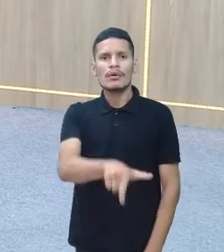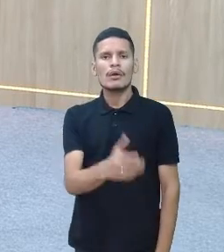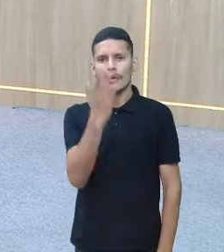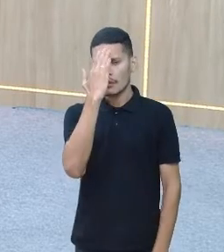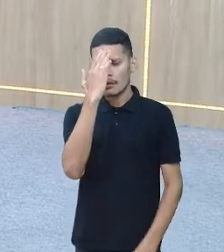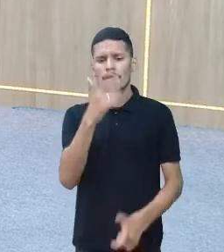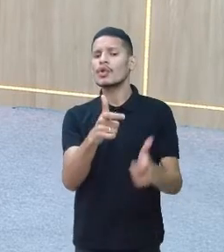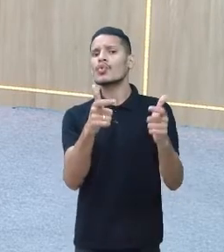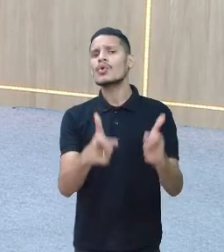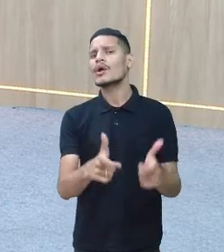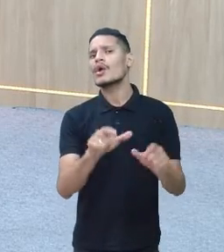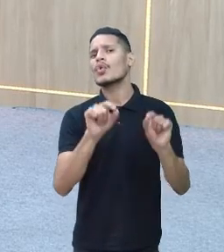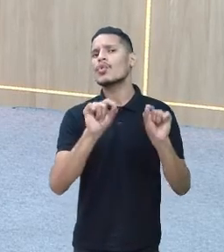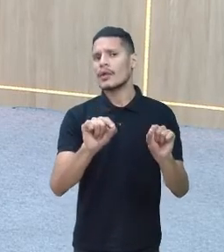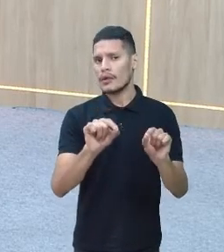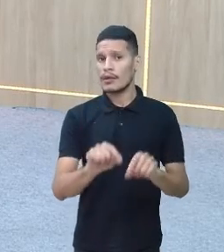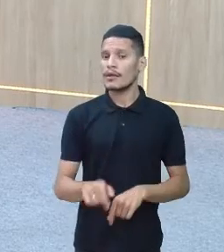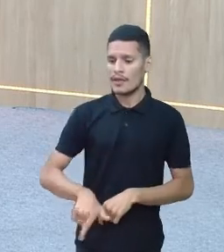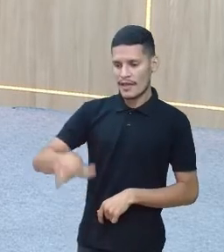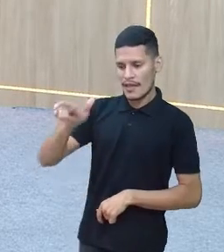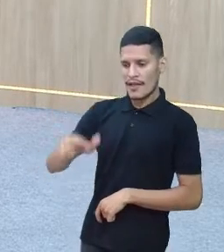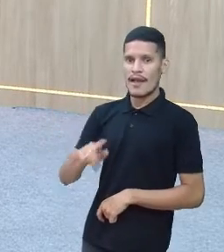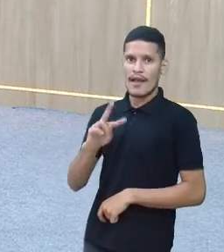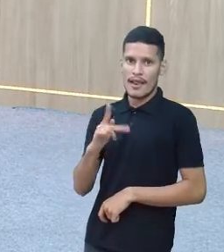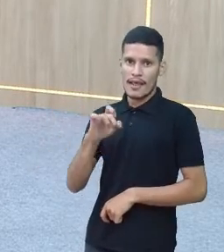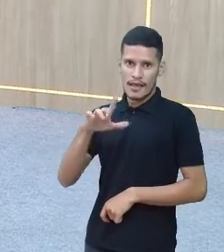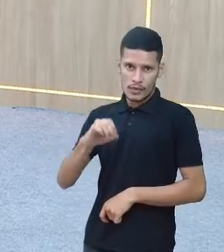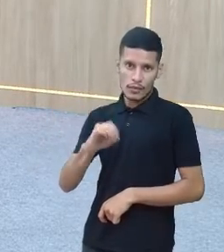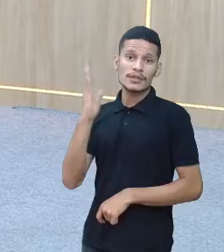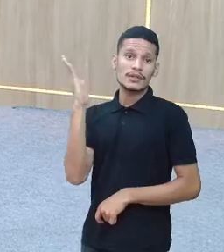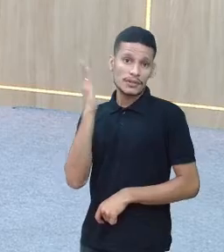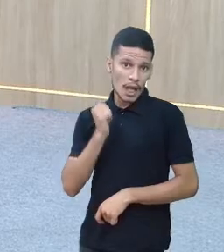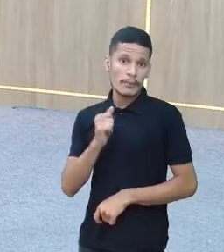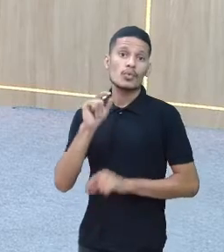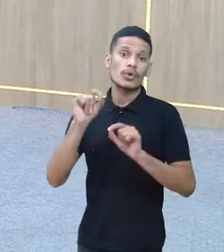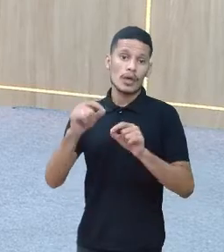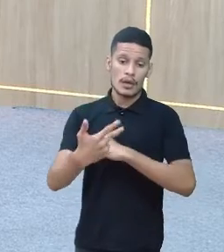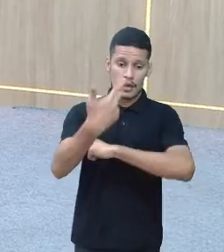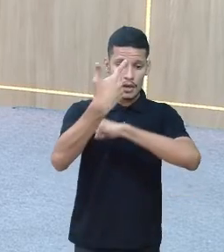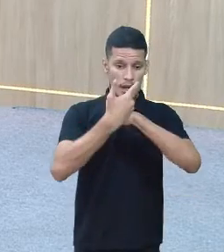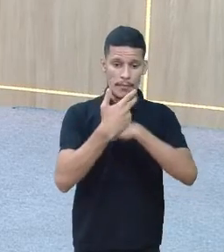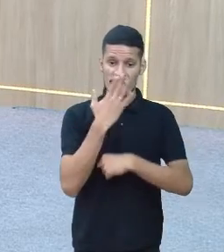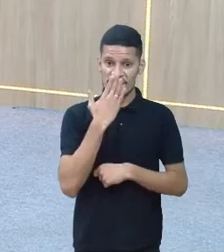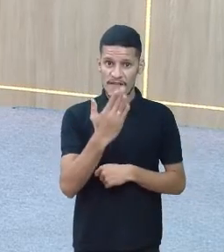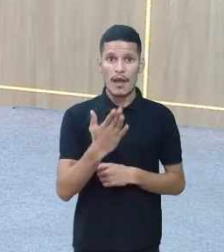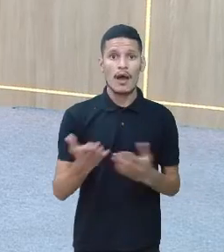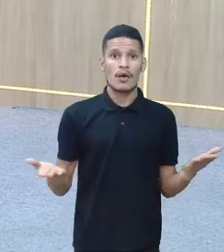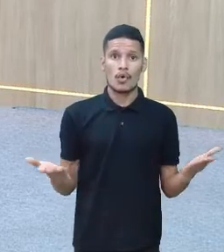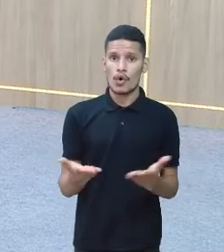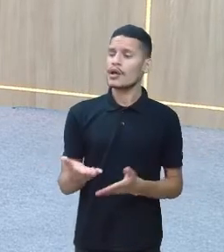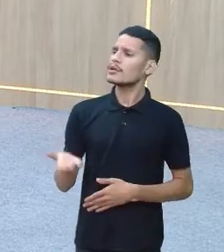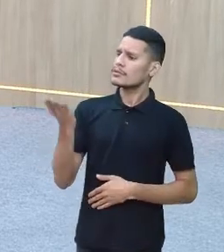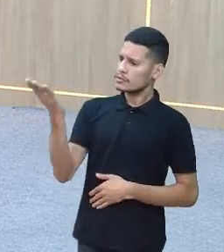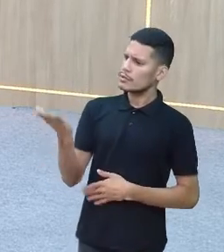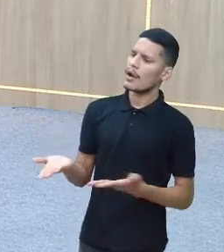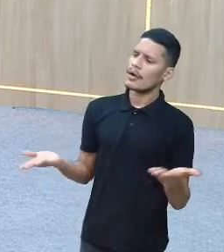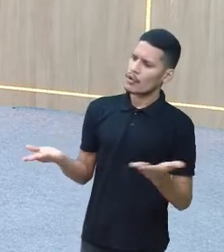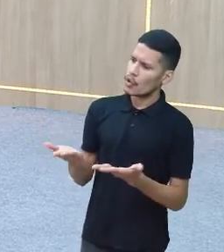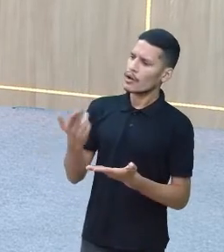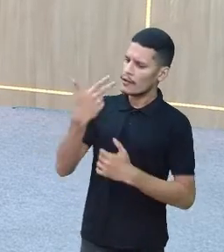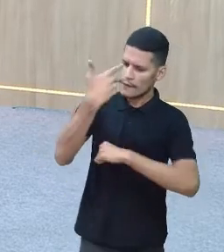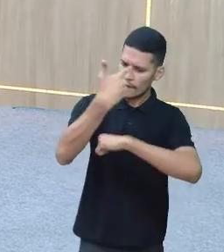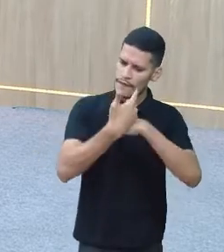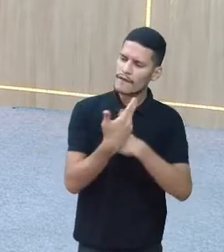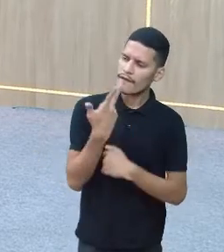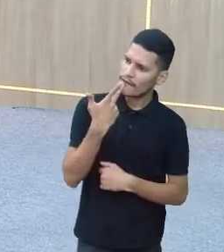onde ele tá. Pronto, Heleno sabe que agora ele já está virado para a câmera. Então, Heleno, já que você está virado para a